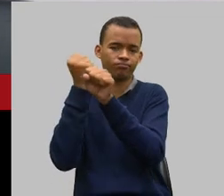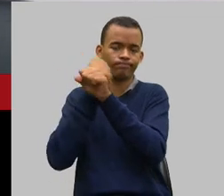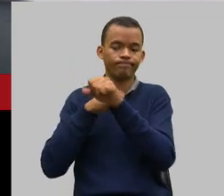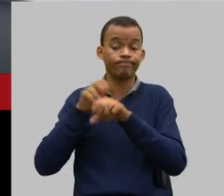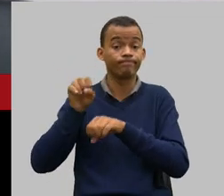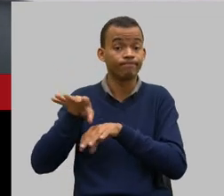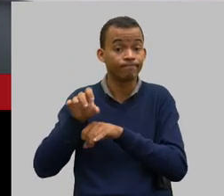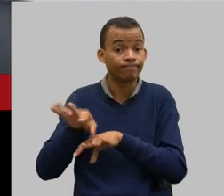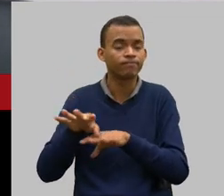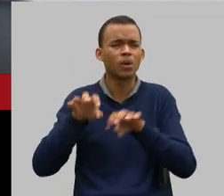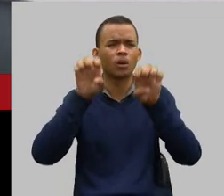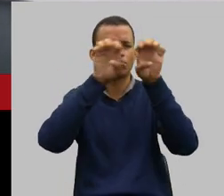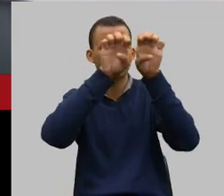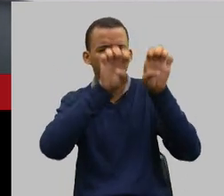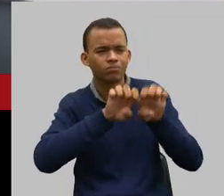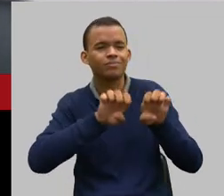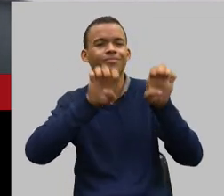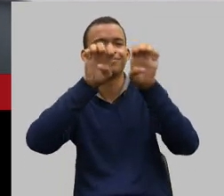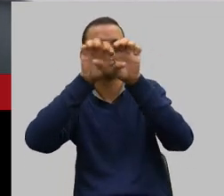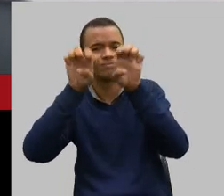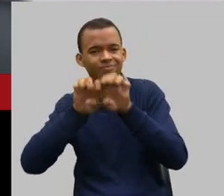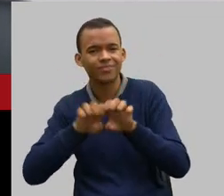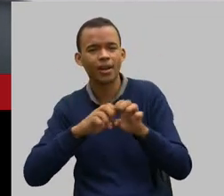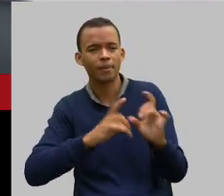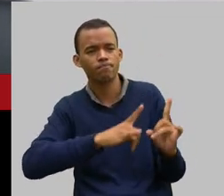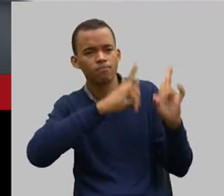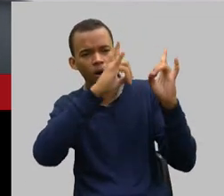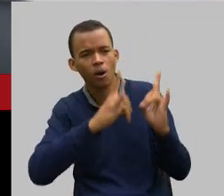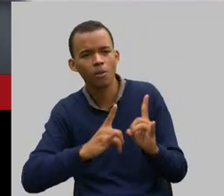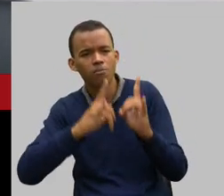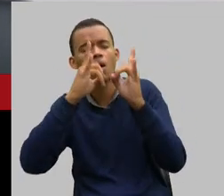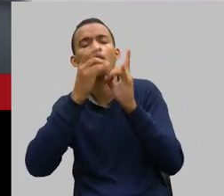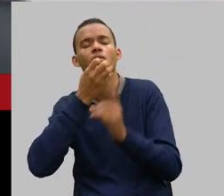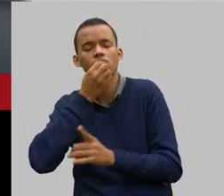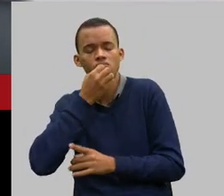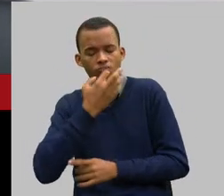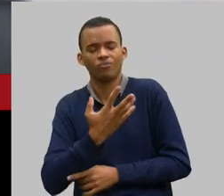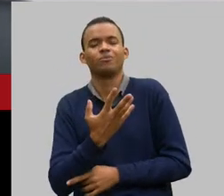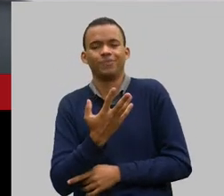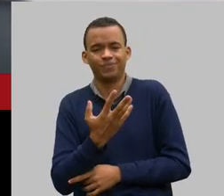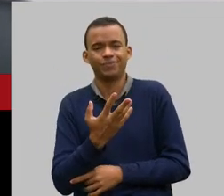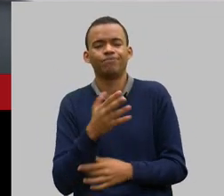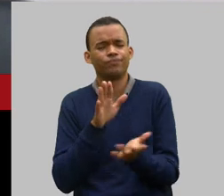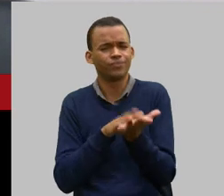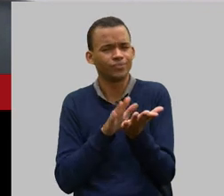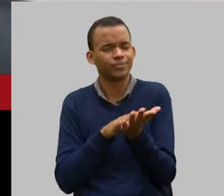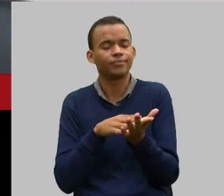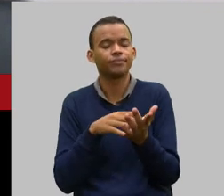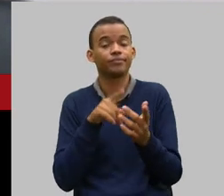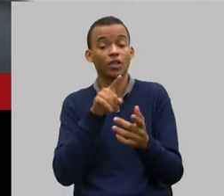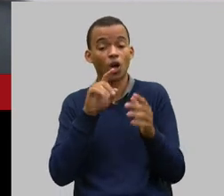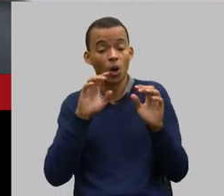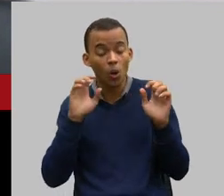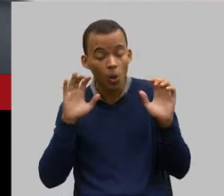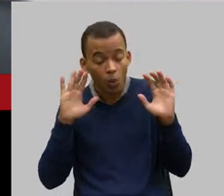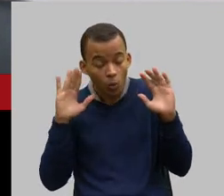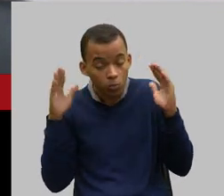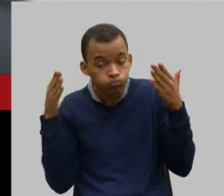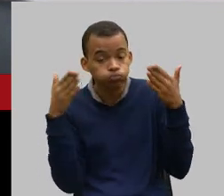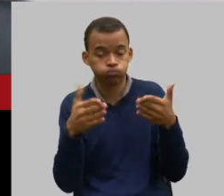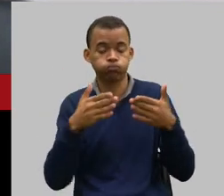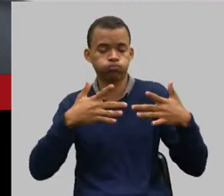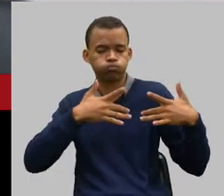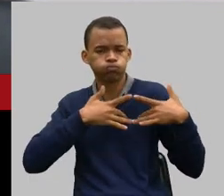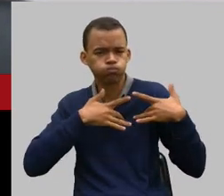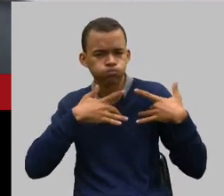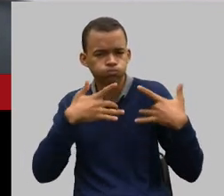então nós queremos parabenizá-lo e que realmente né você continue né com essa disposição